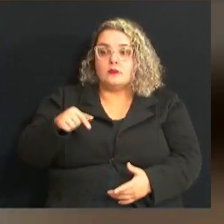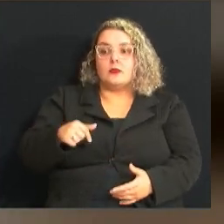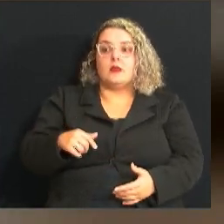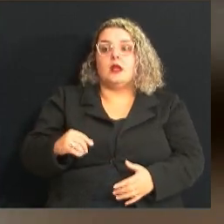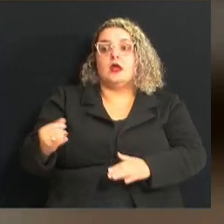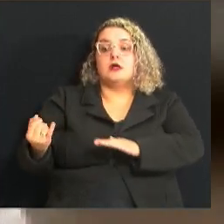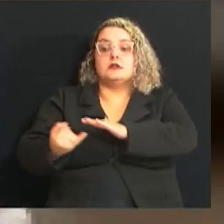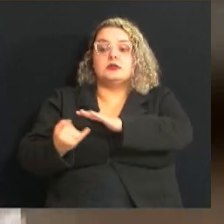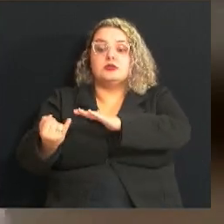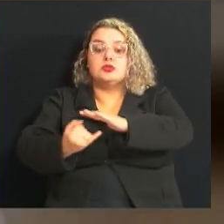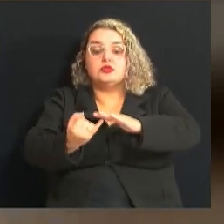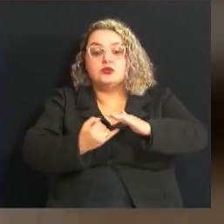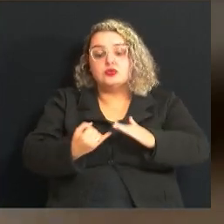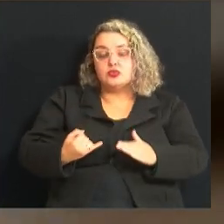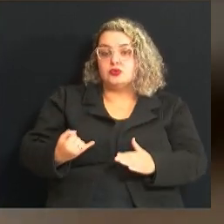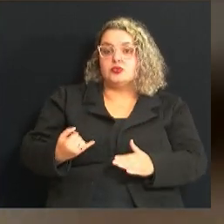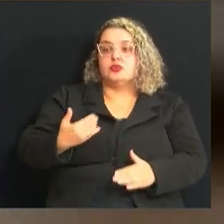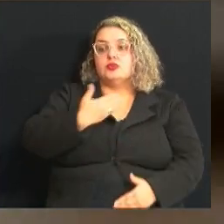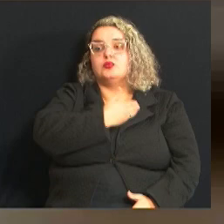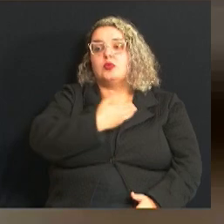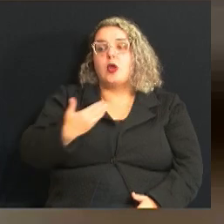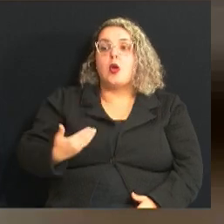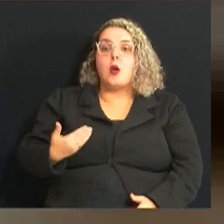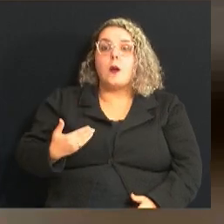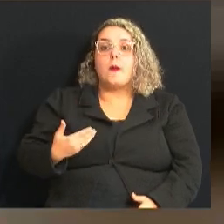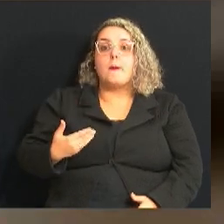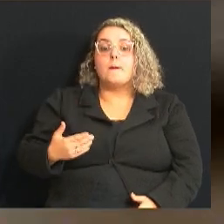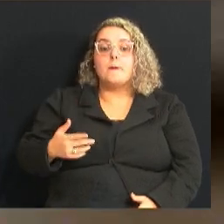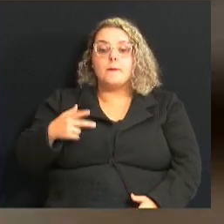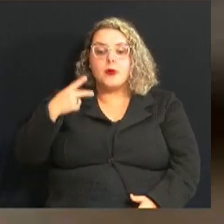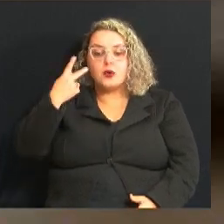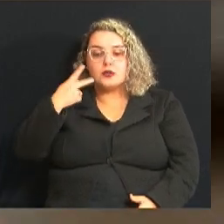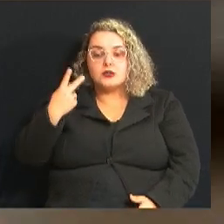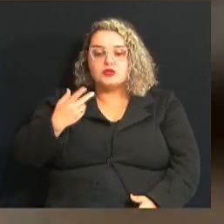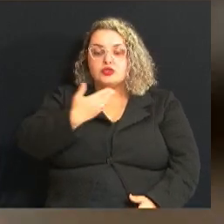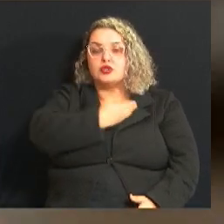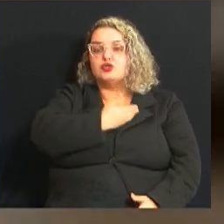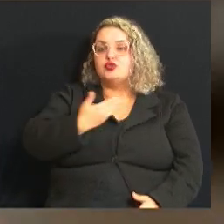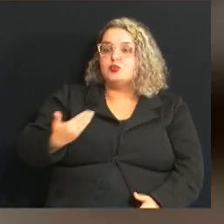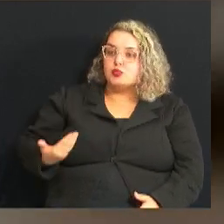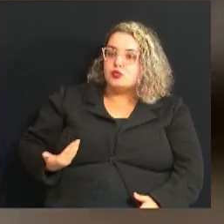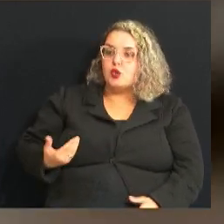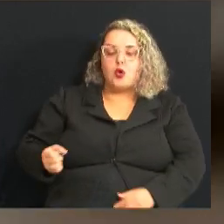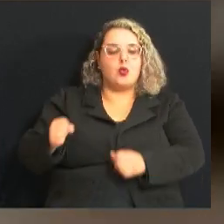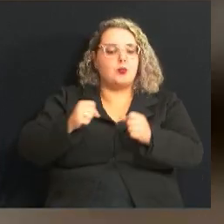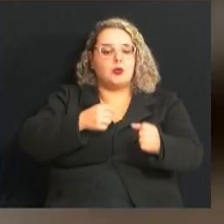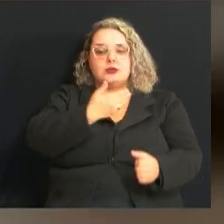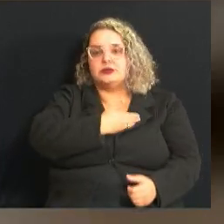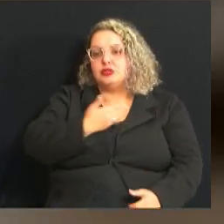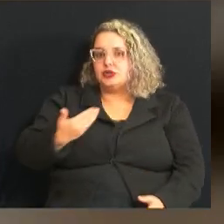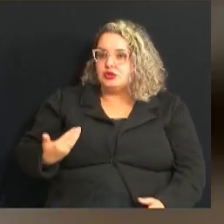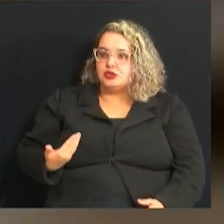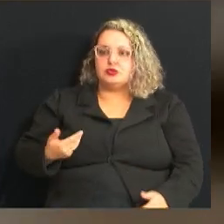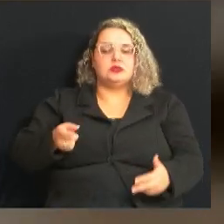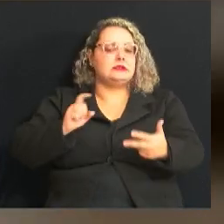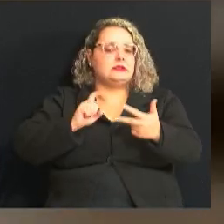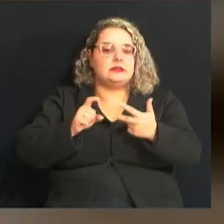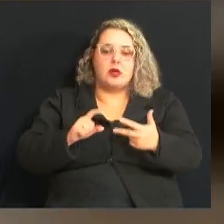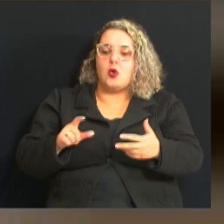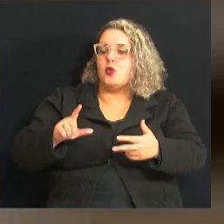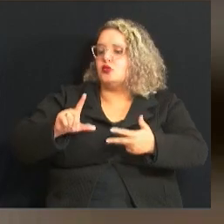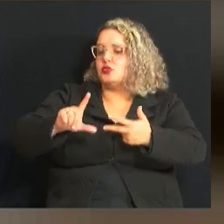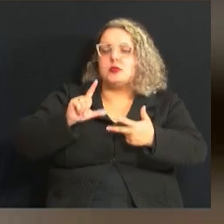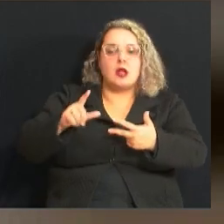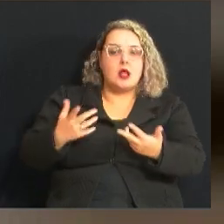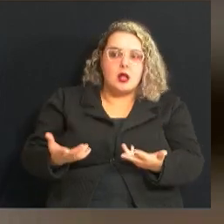são políticas públicas, o poder público, seja o poder executivo, os legislativos, que